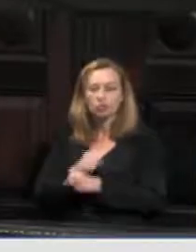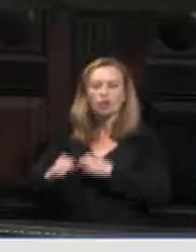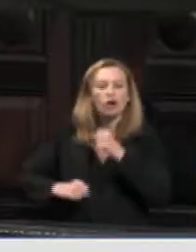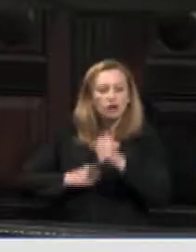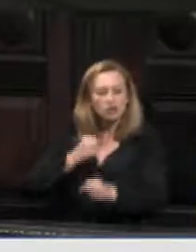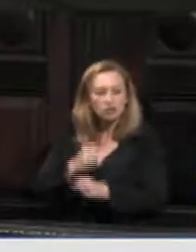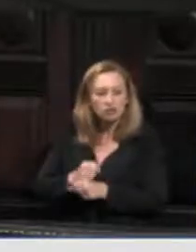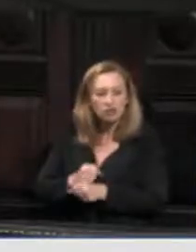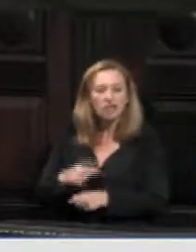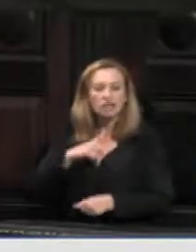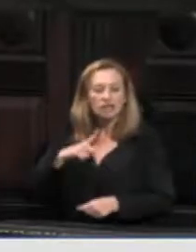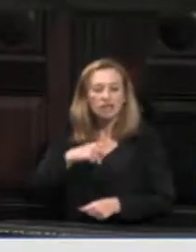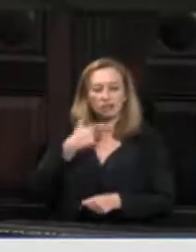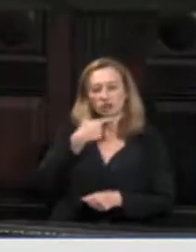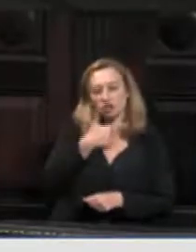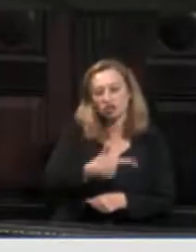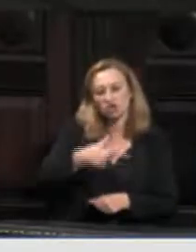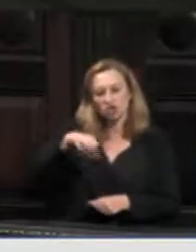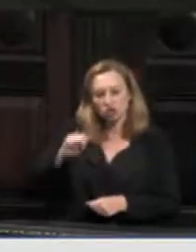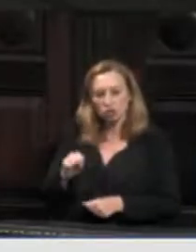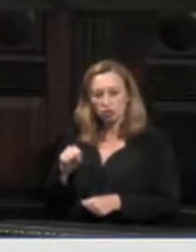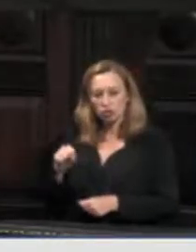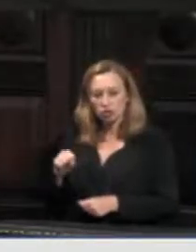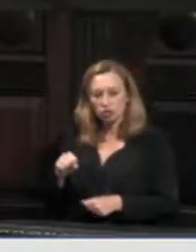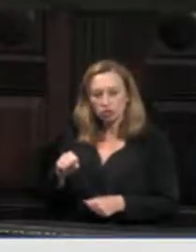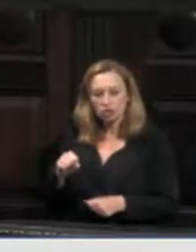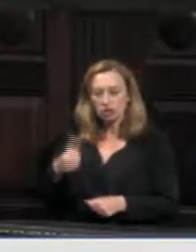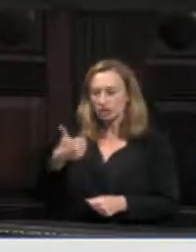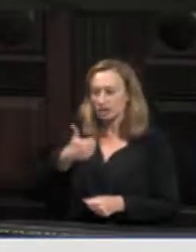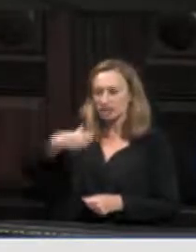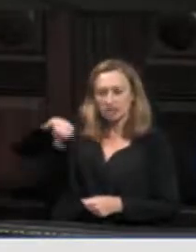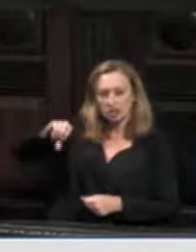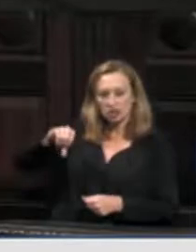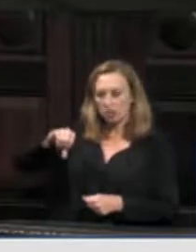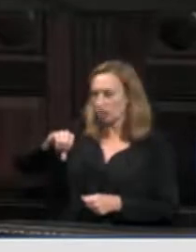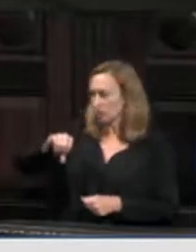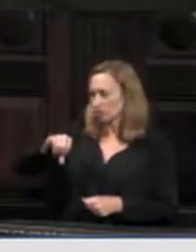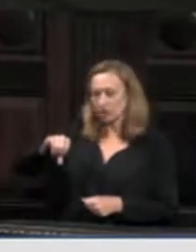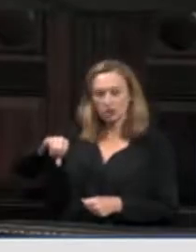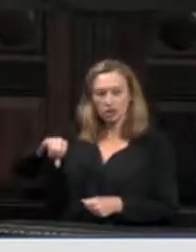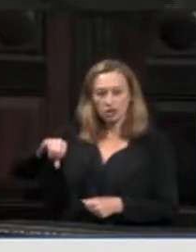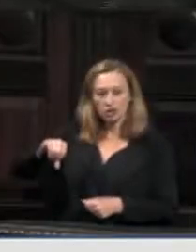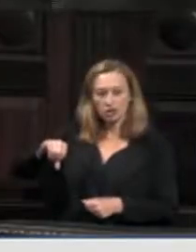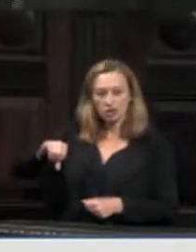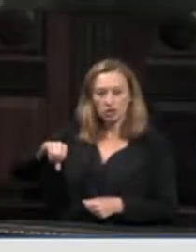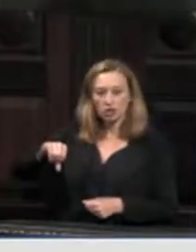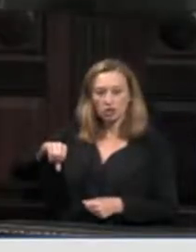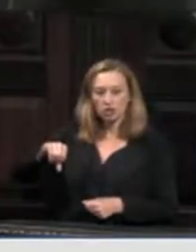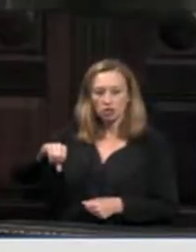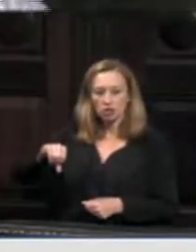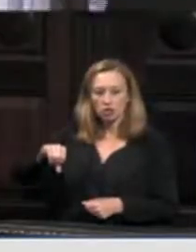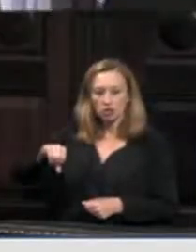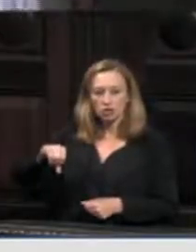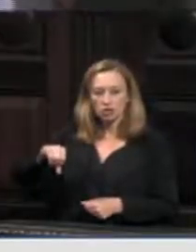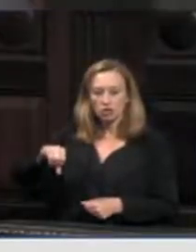dentro. 19 partidos com bancada de 1 ou 2 deputados.